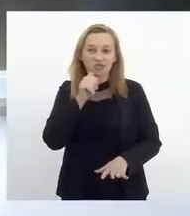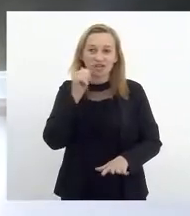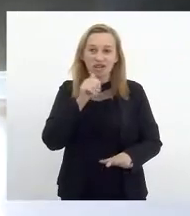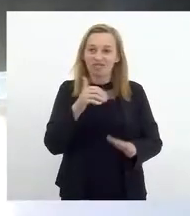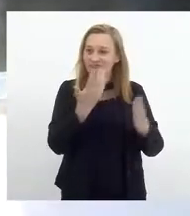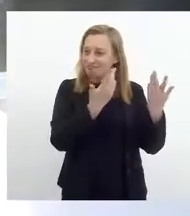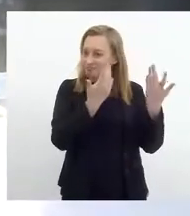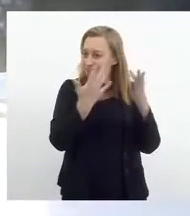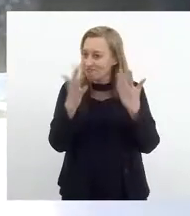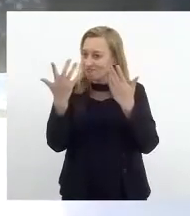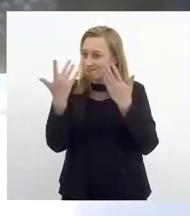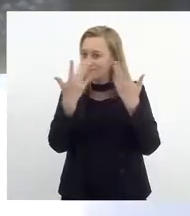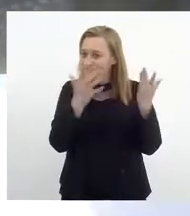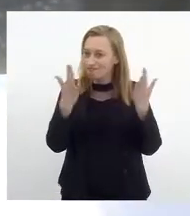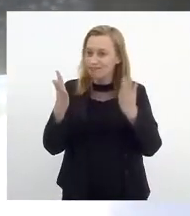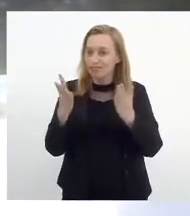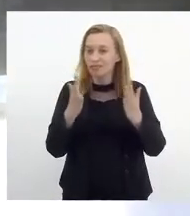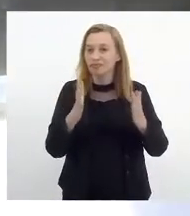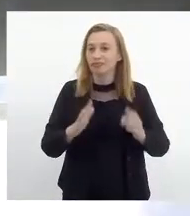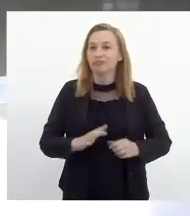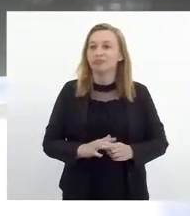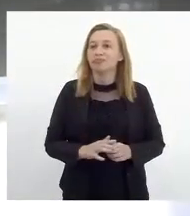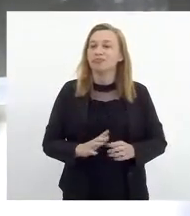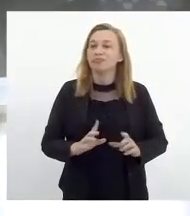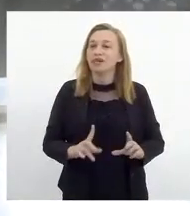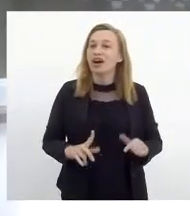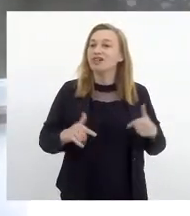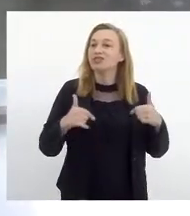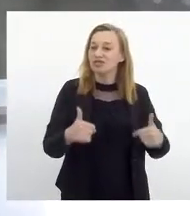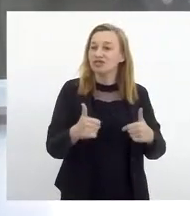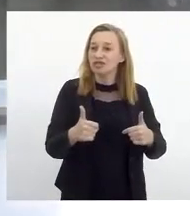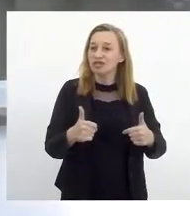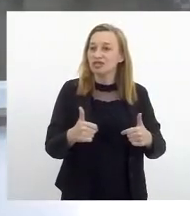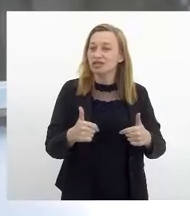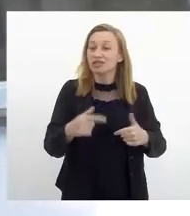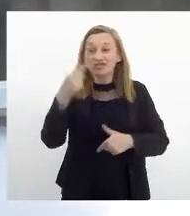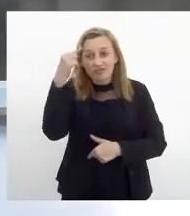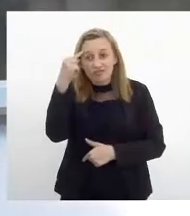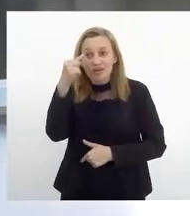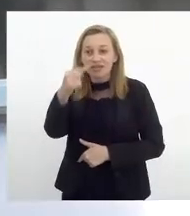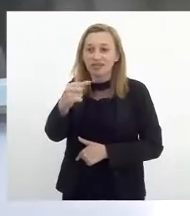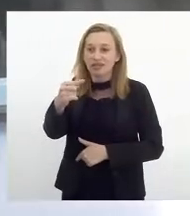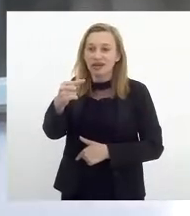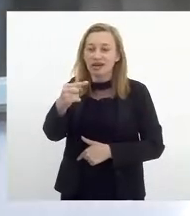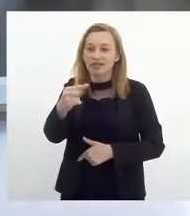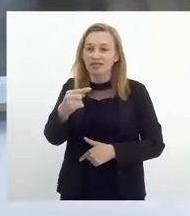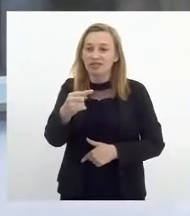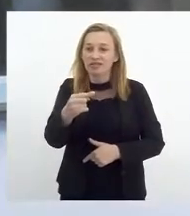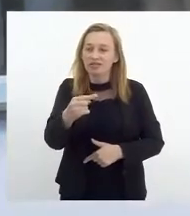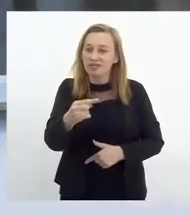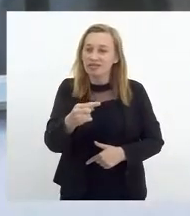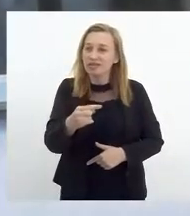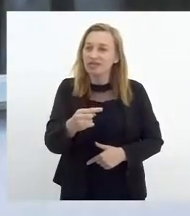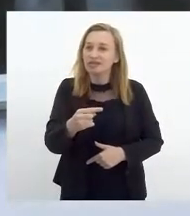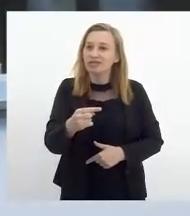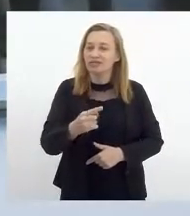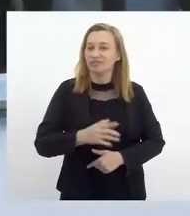né? O ato de cuidar, o ato de comandar é um traço